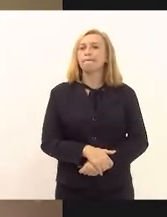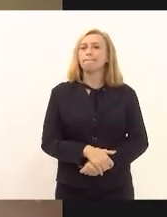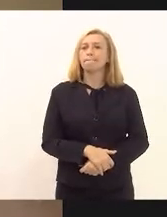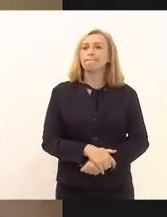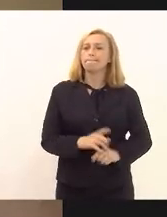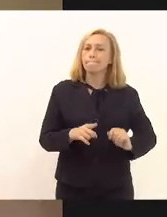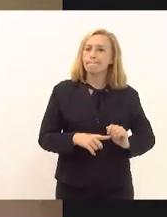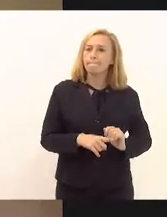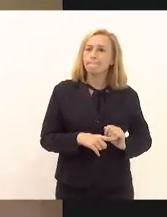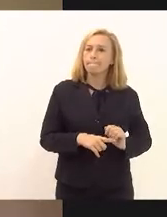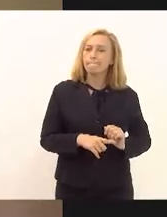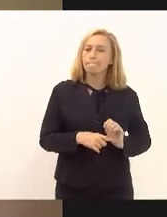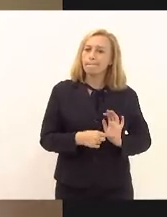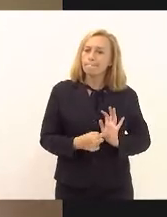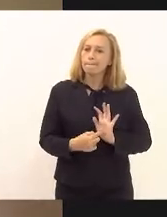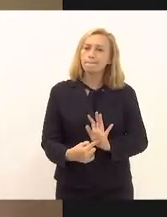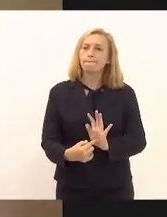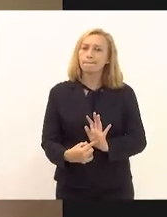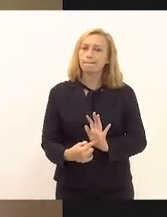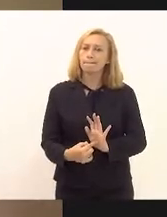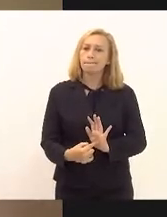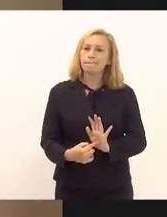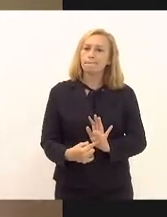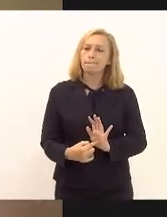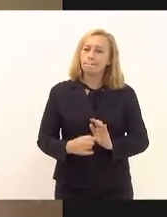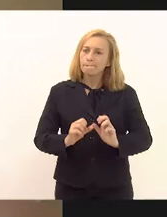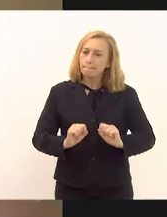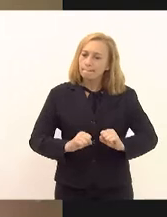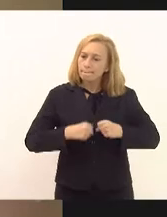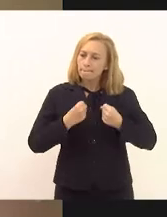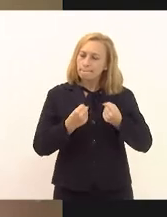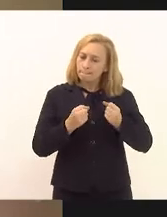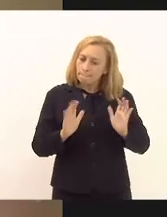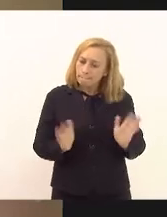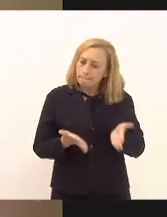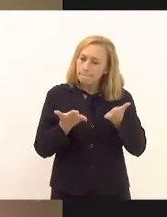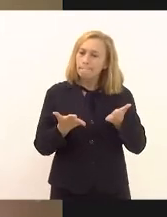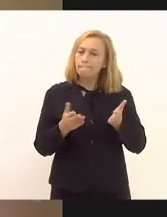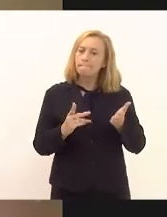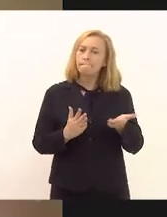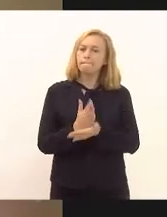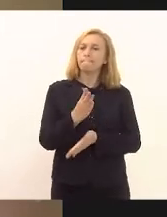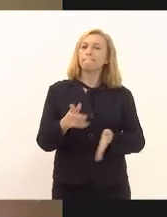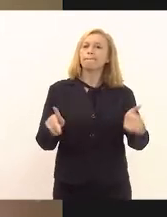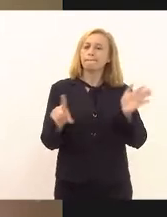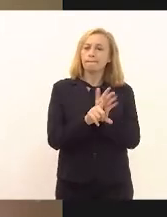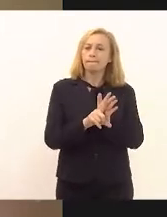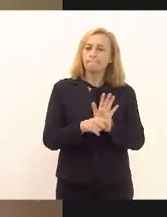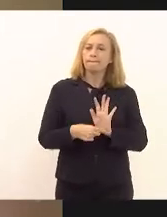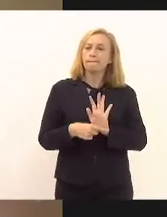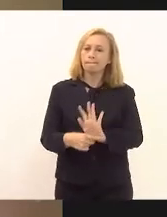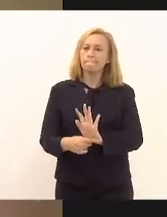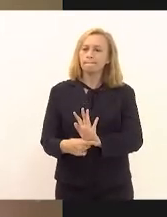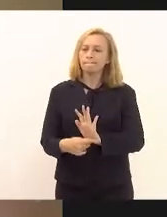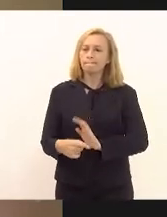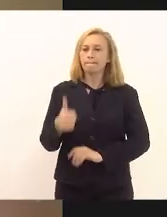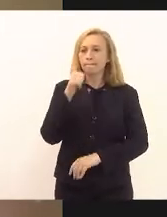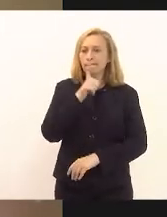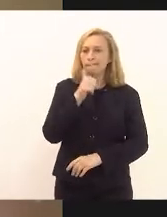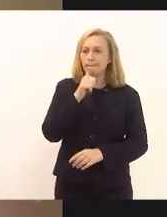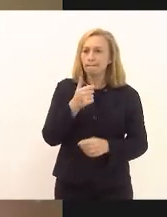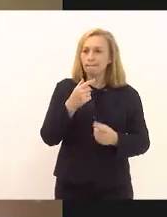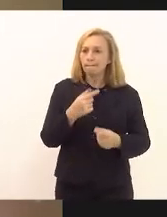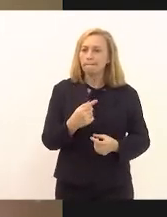dando demonstrações de empenho na aprovação de leis que beneficiam as mulheres e que vem no